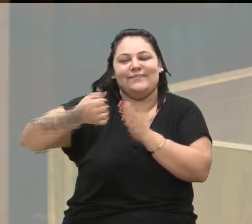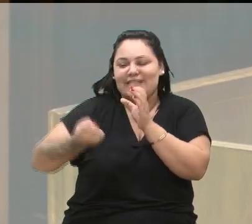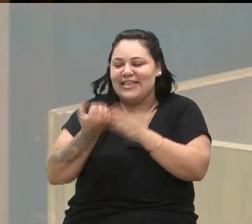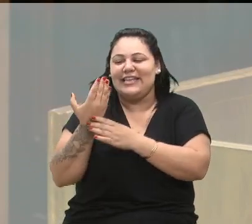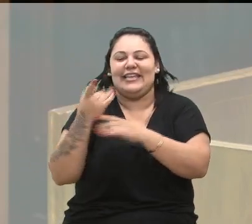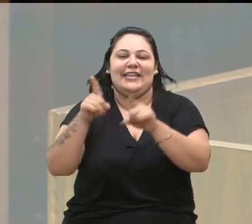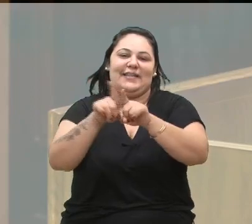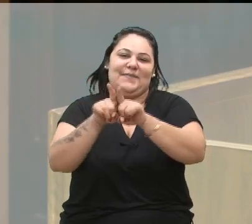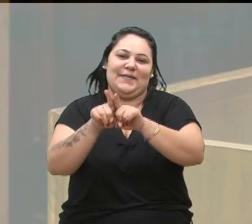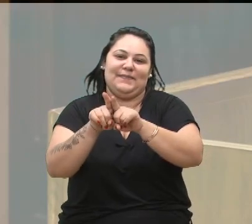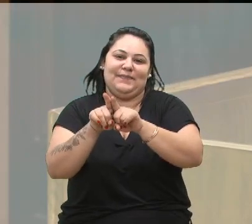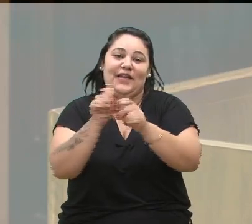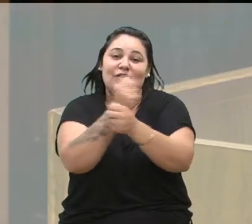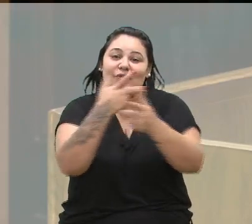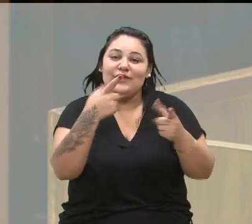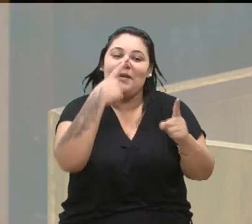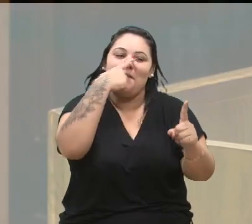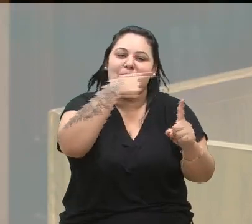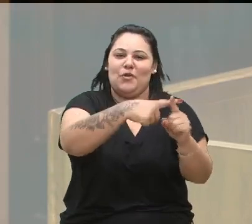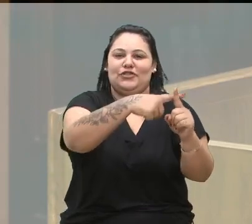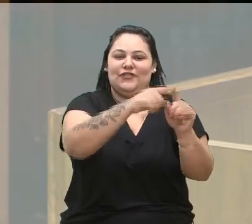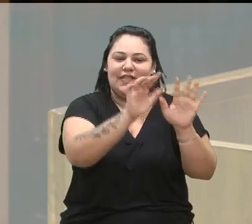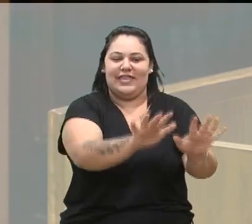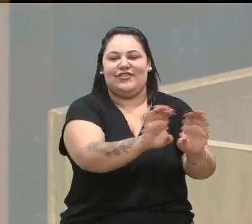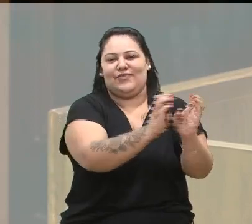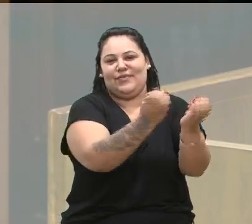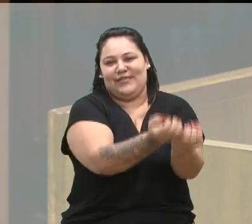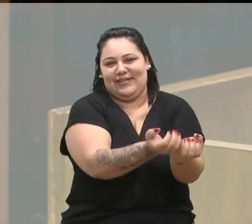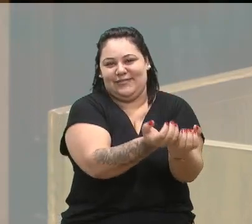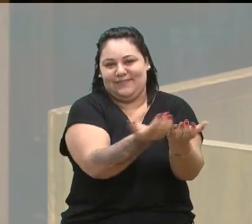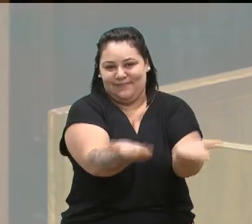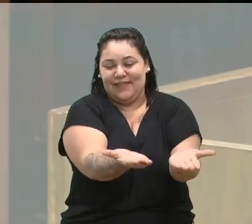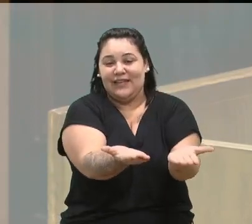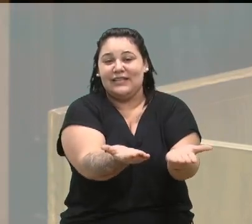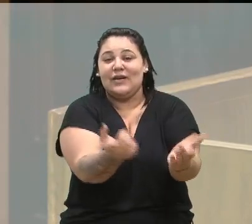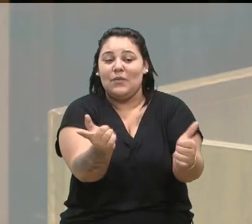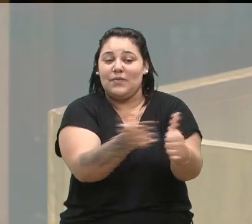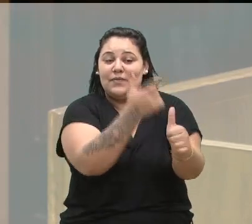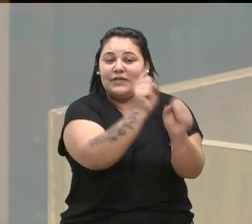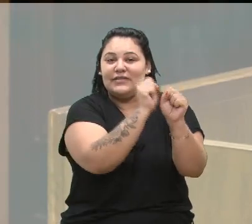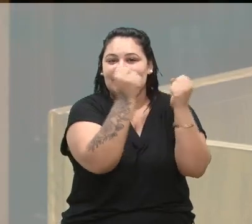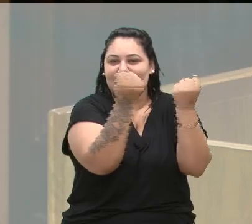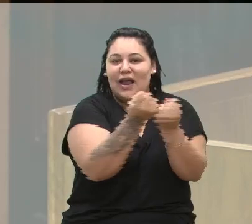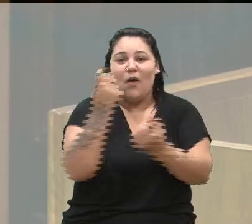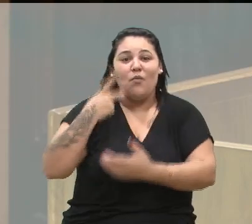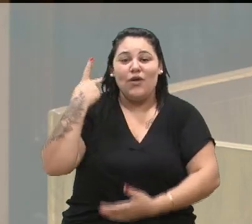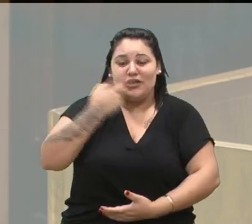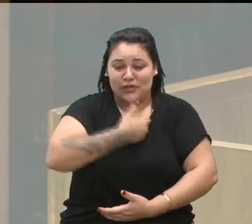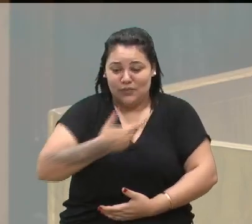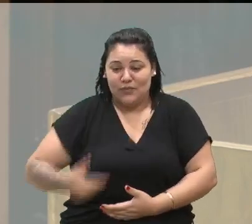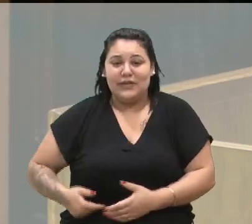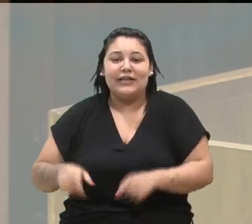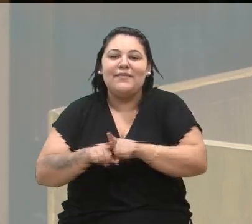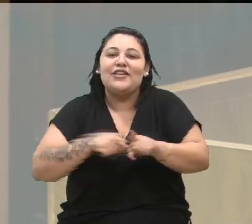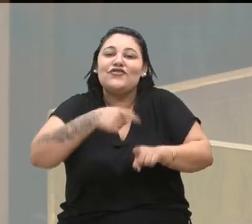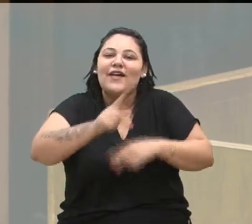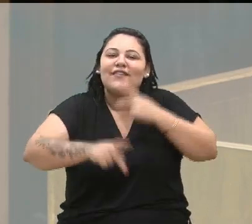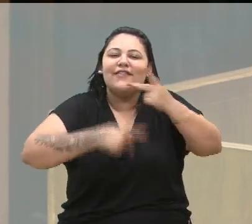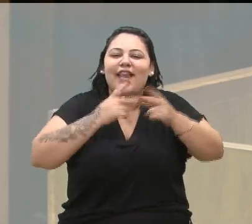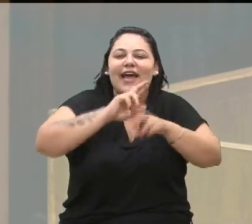coisas positivas ficam para a comunidade. Então, nesse primeiro Seminário Municipal de Política Pública, vamos falar a respeito